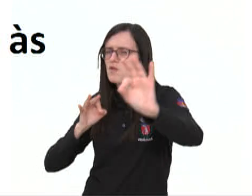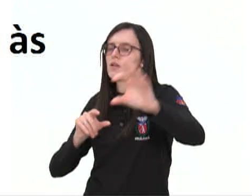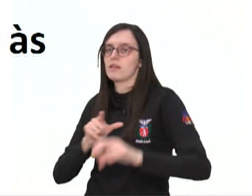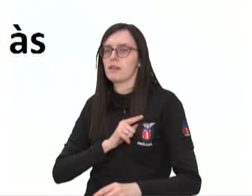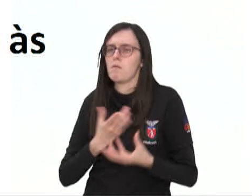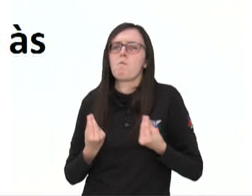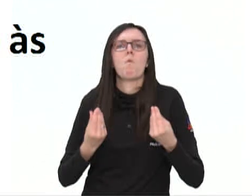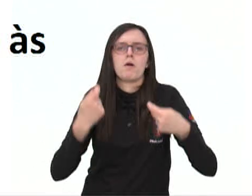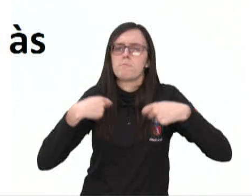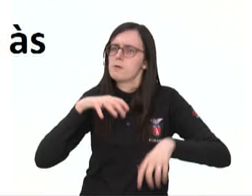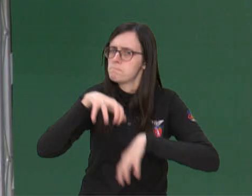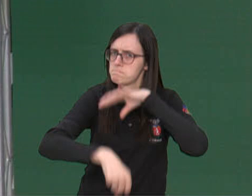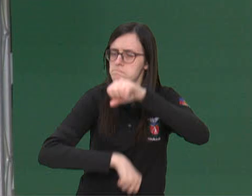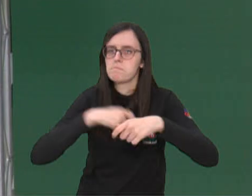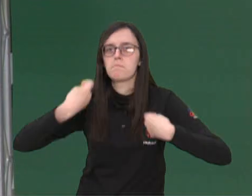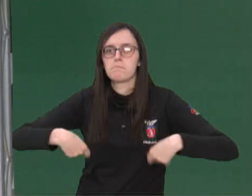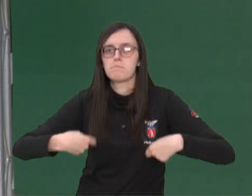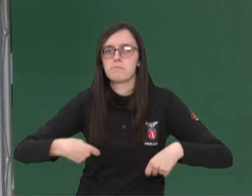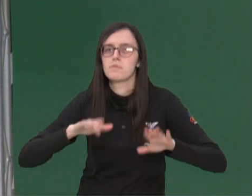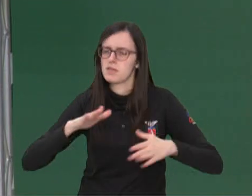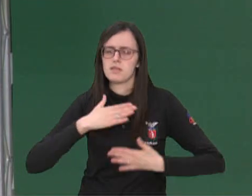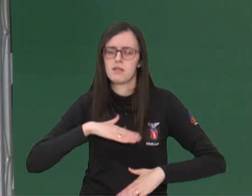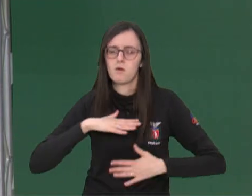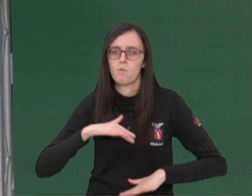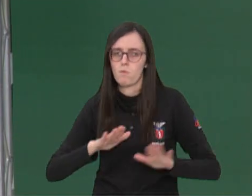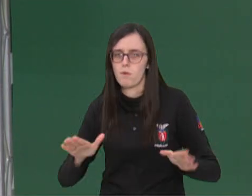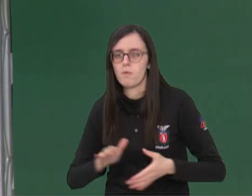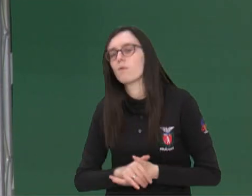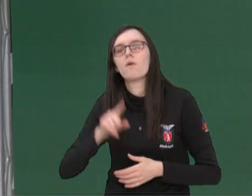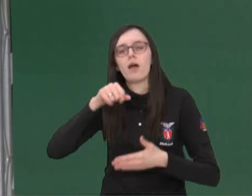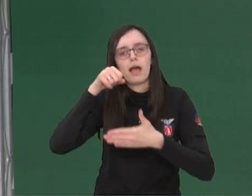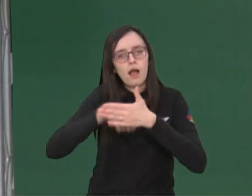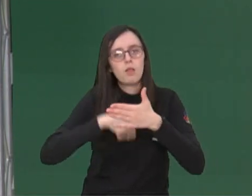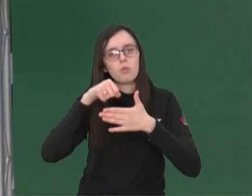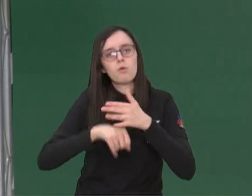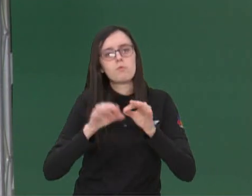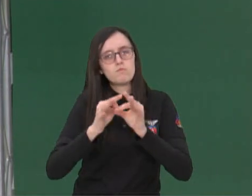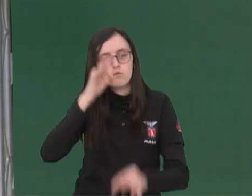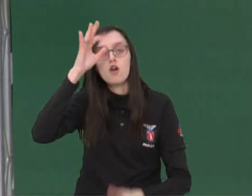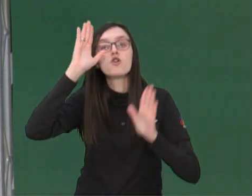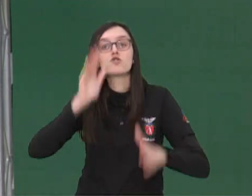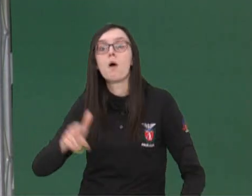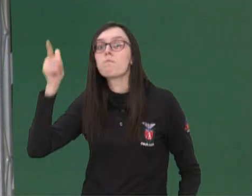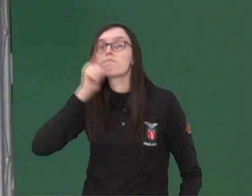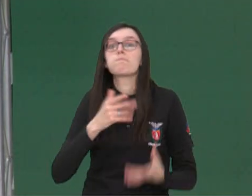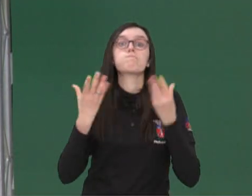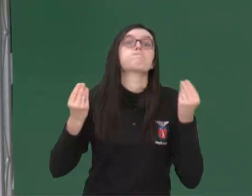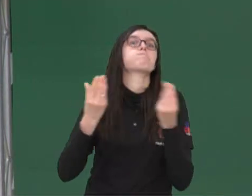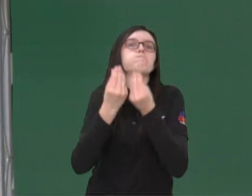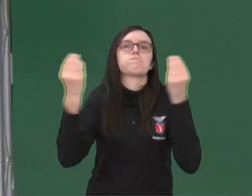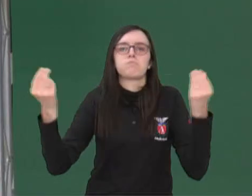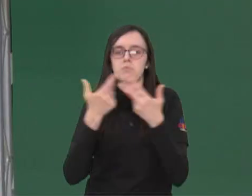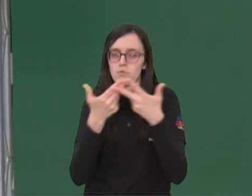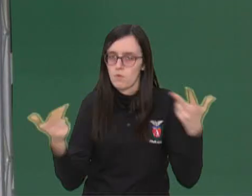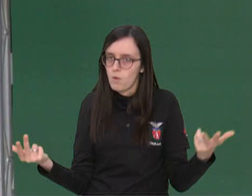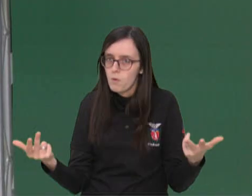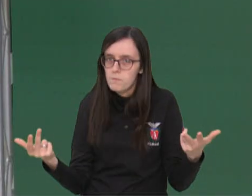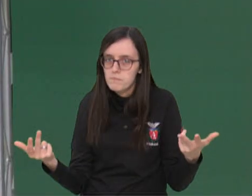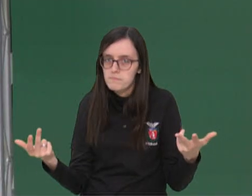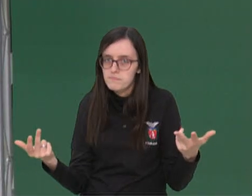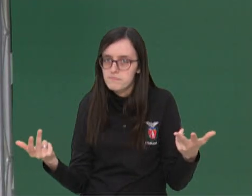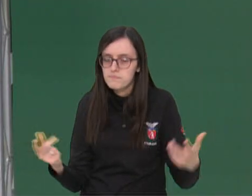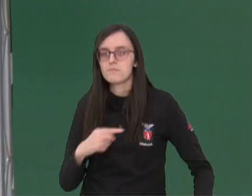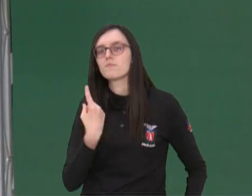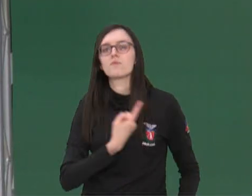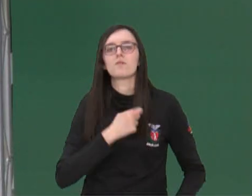há muito a ser alcançado. Ponto tranquilo isso. É uma luta longa, já alcançou muitos resultados.